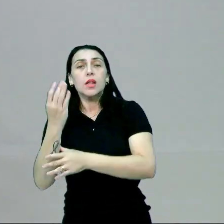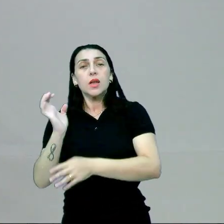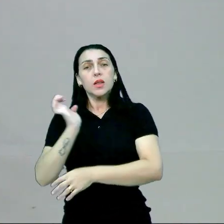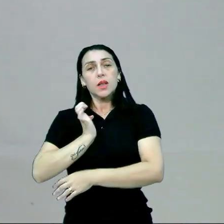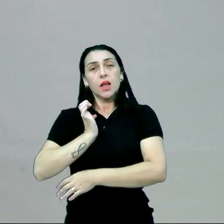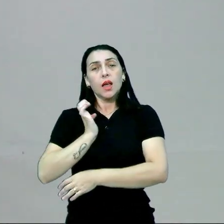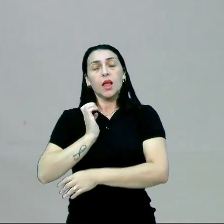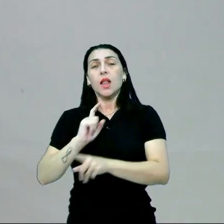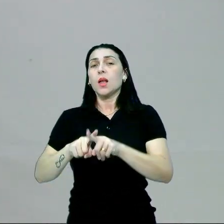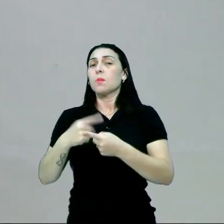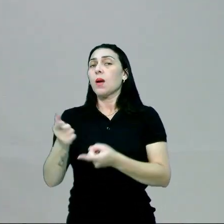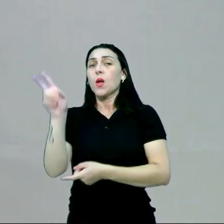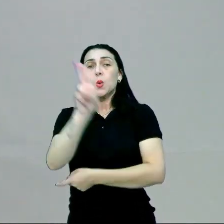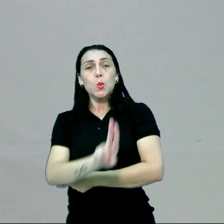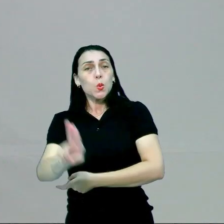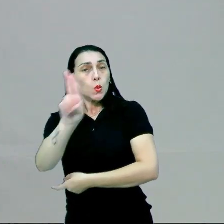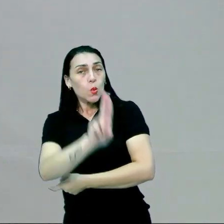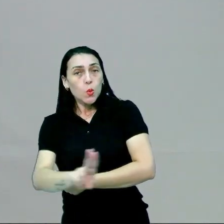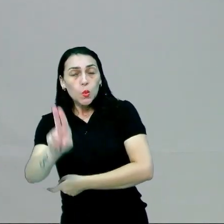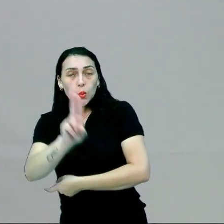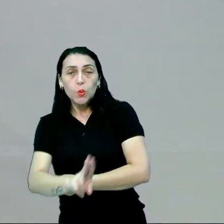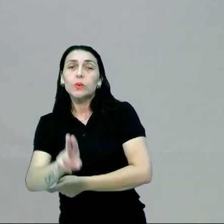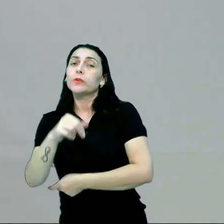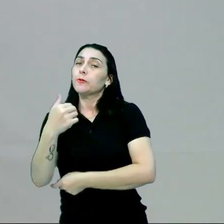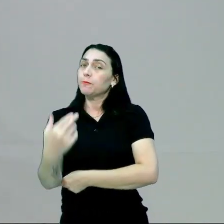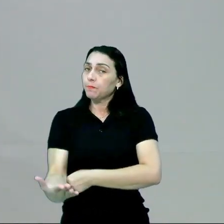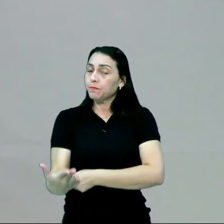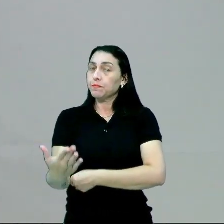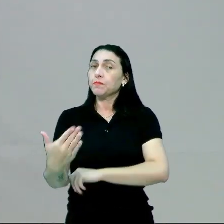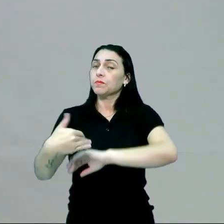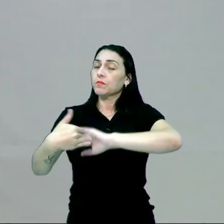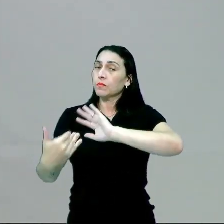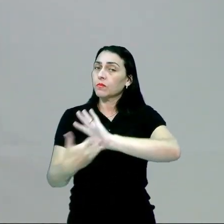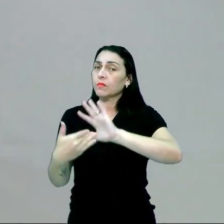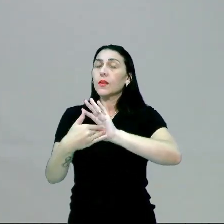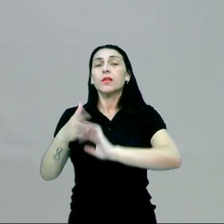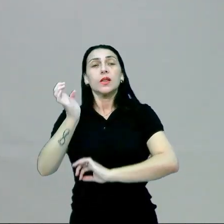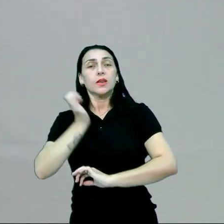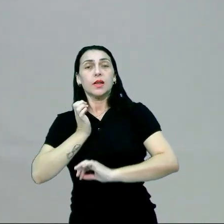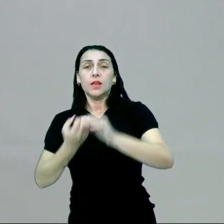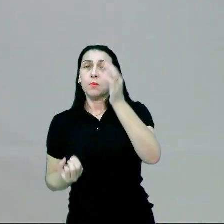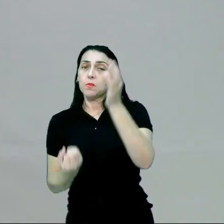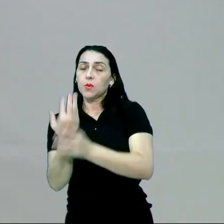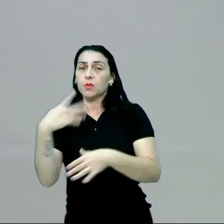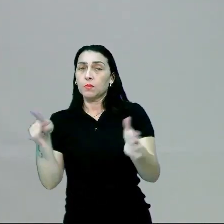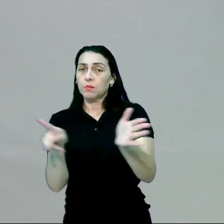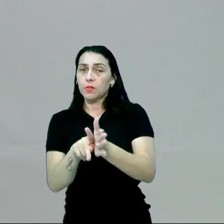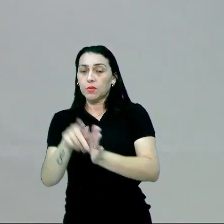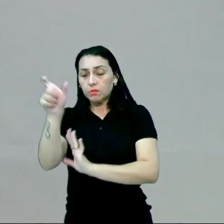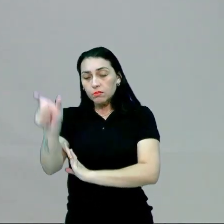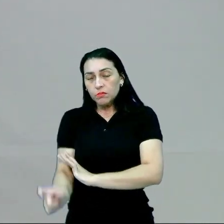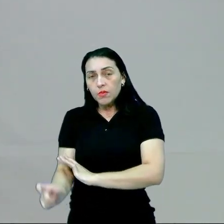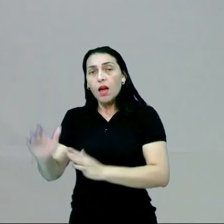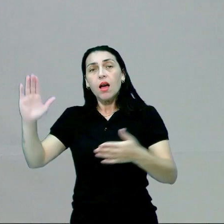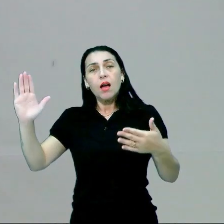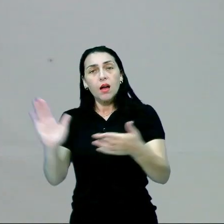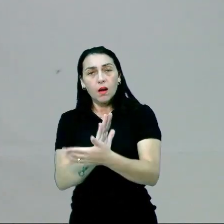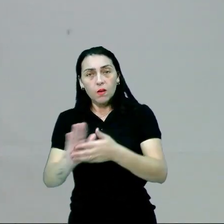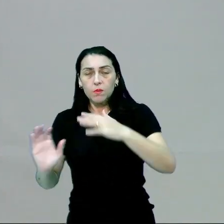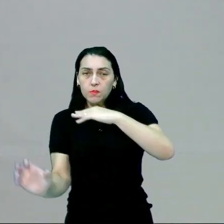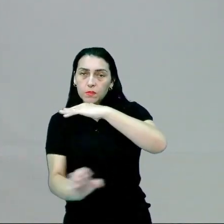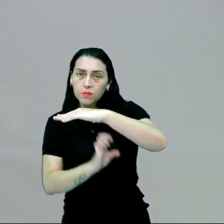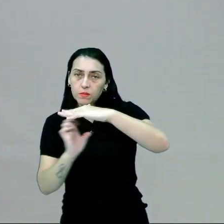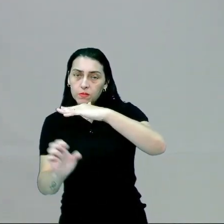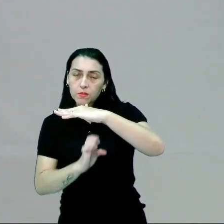riquezas, mas ele não usufrui, pelo menos não usufrui totalmente dessa riqueza produzida. Algumas empresas,